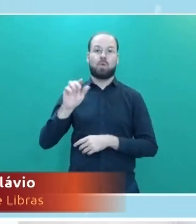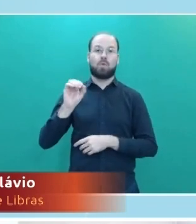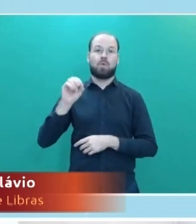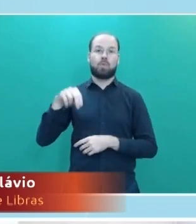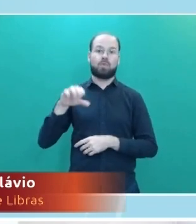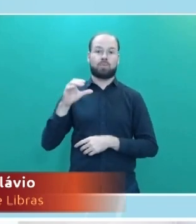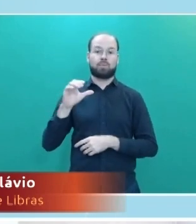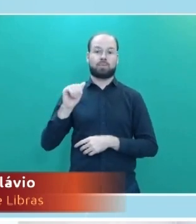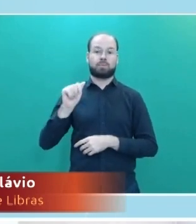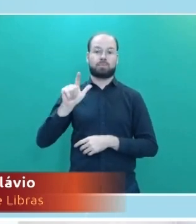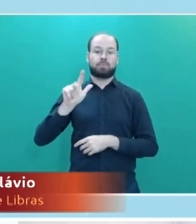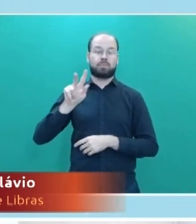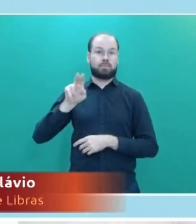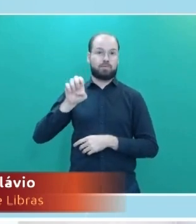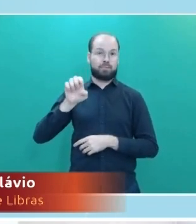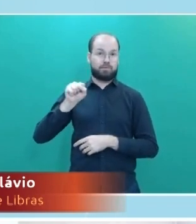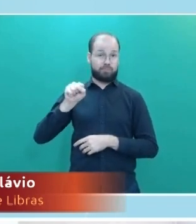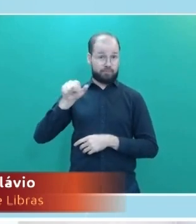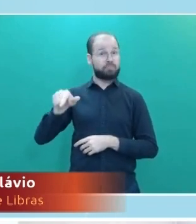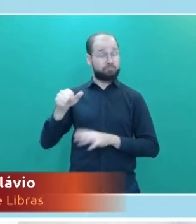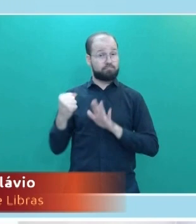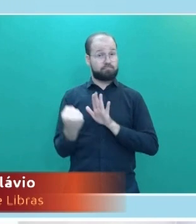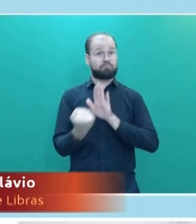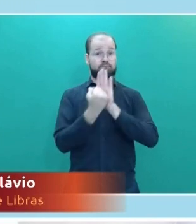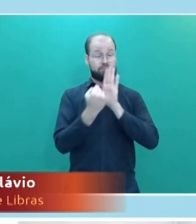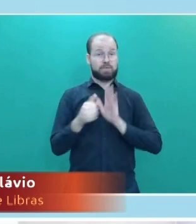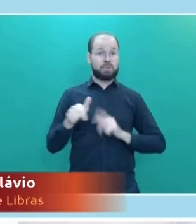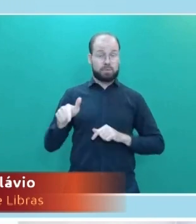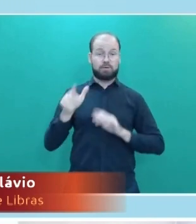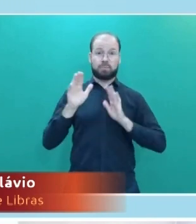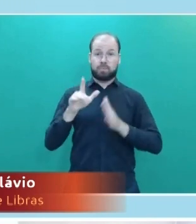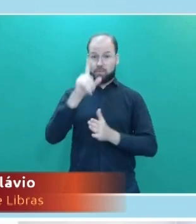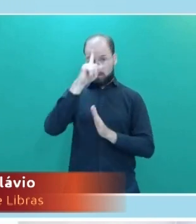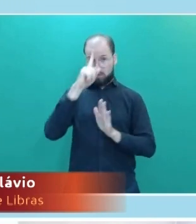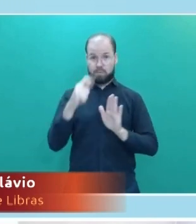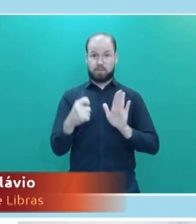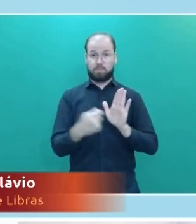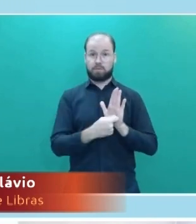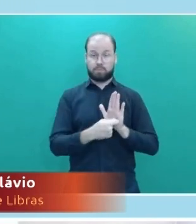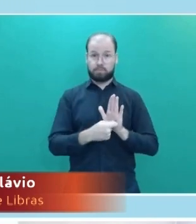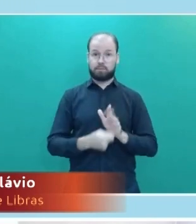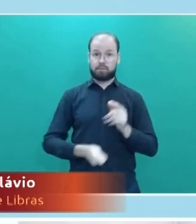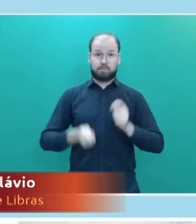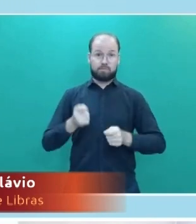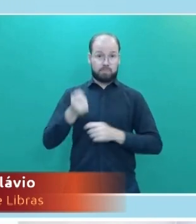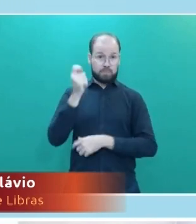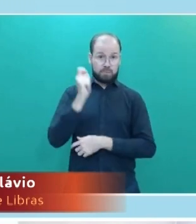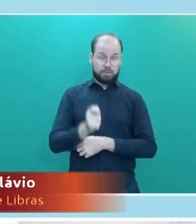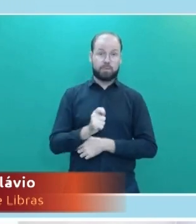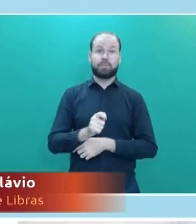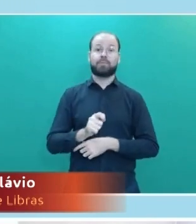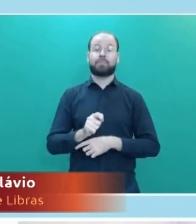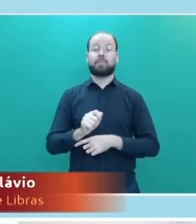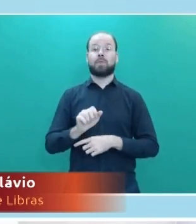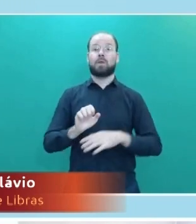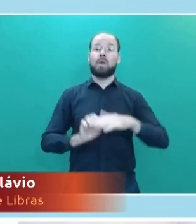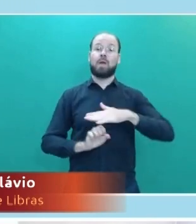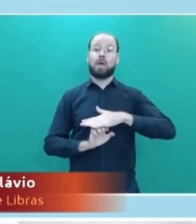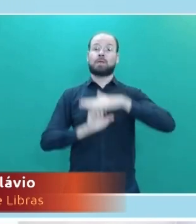foi claramente destacada na sentença que condenou o Estado brasileiro lá